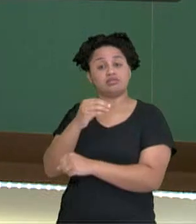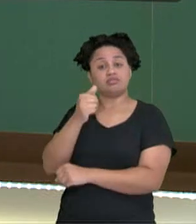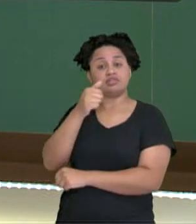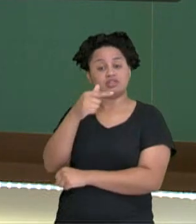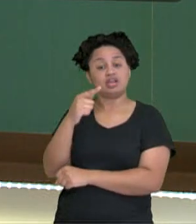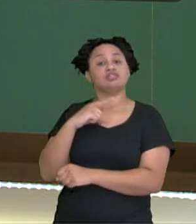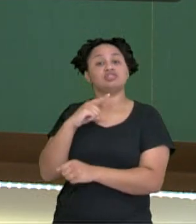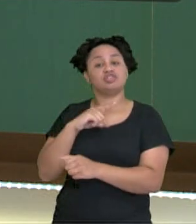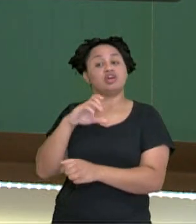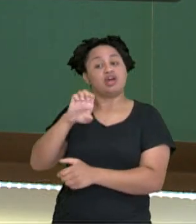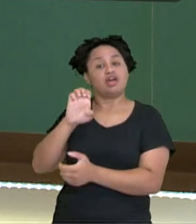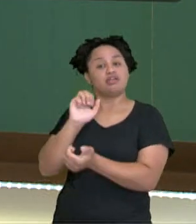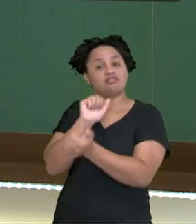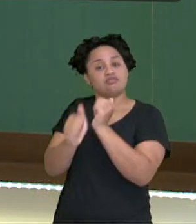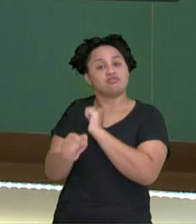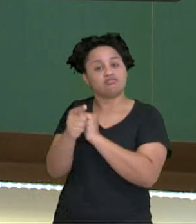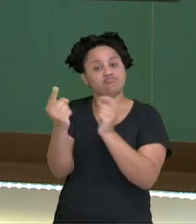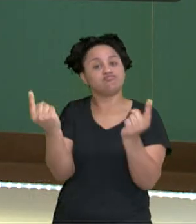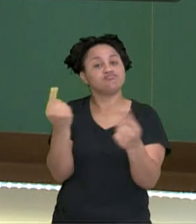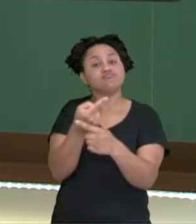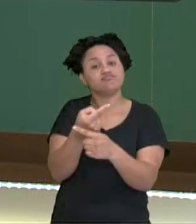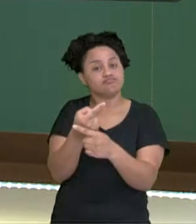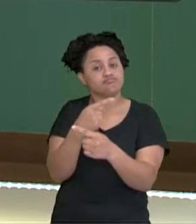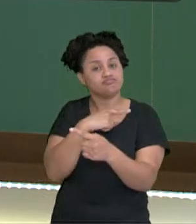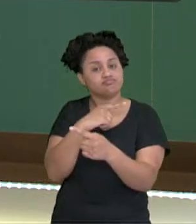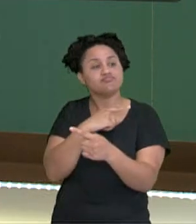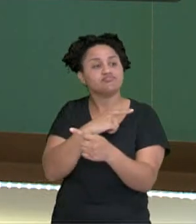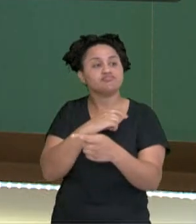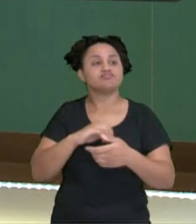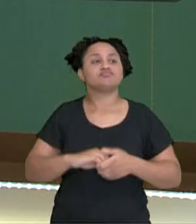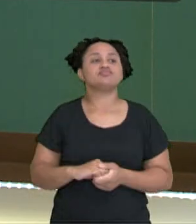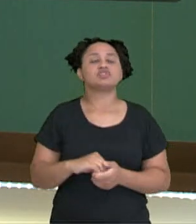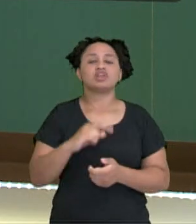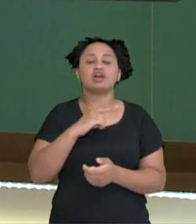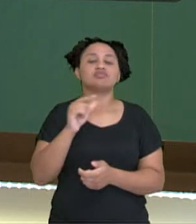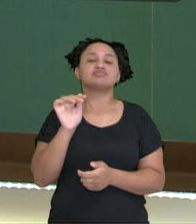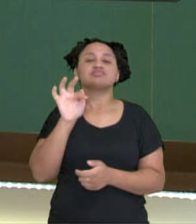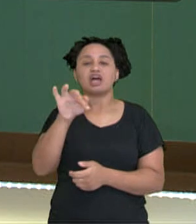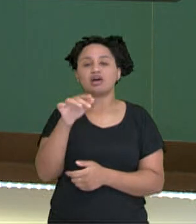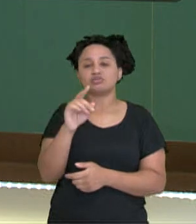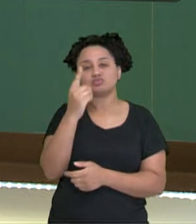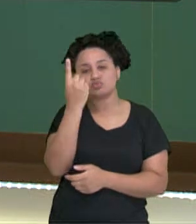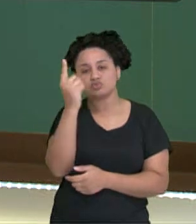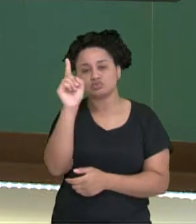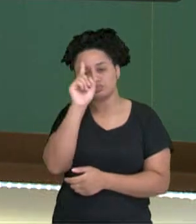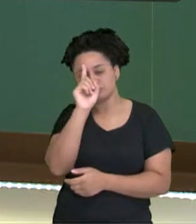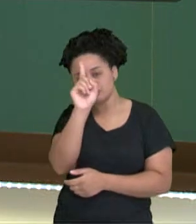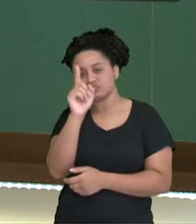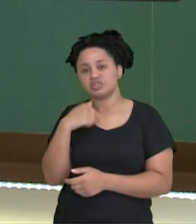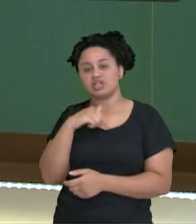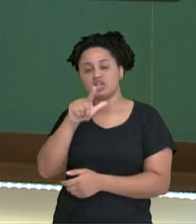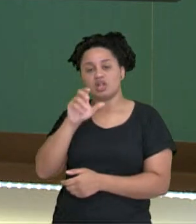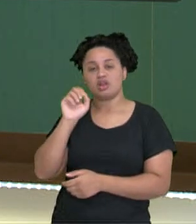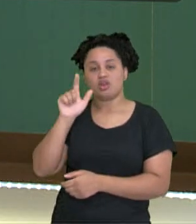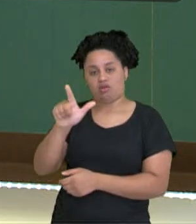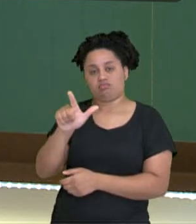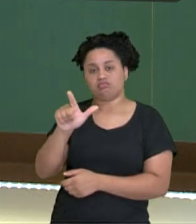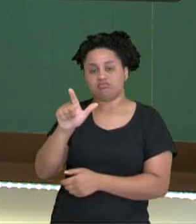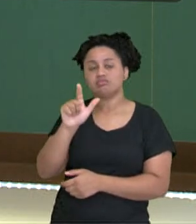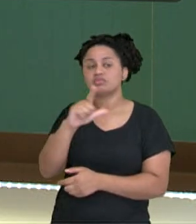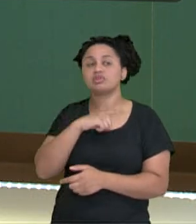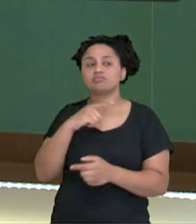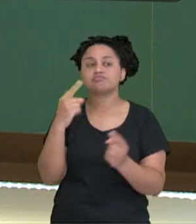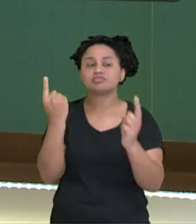de esportes. Então, ele sediou a final do Campeonato Brasileiro de LOL. Esta partida ainda